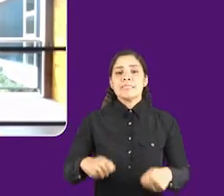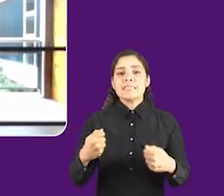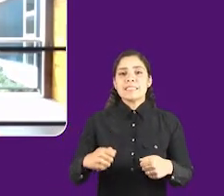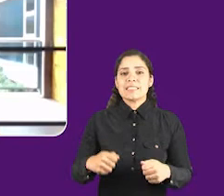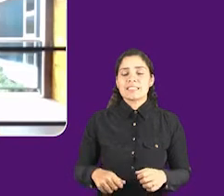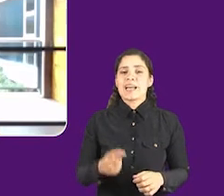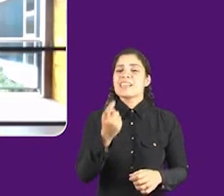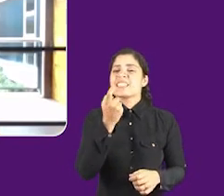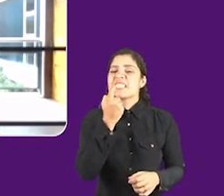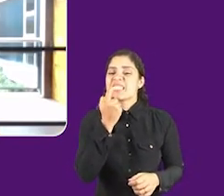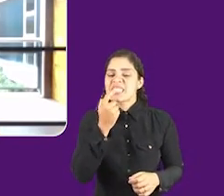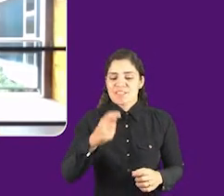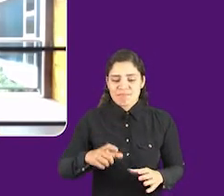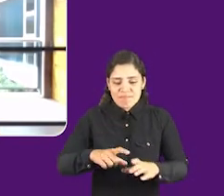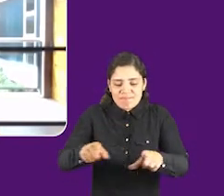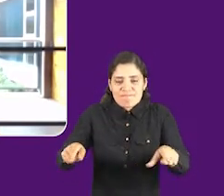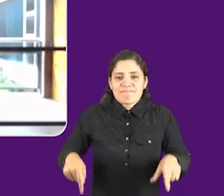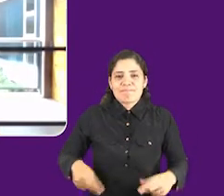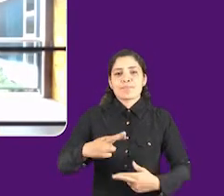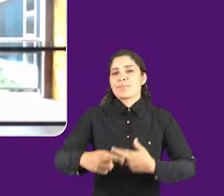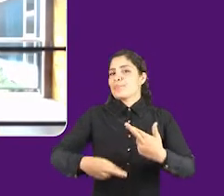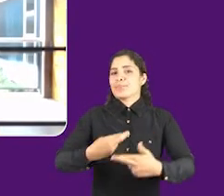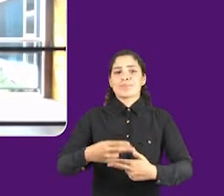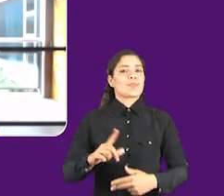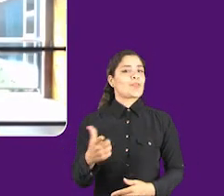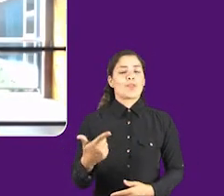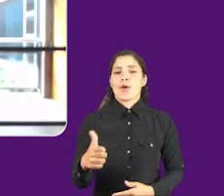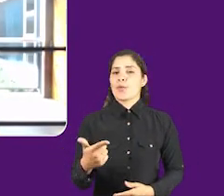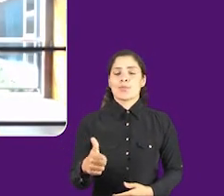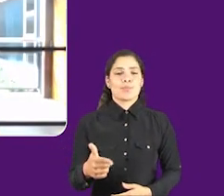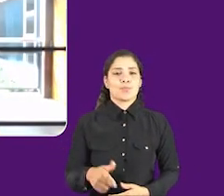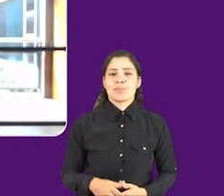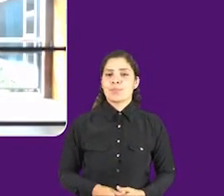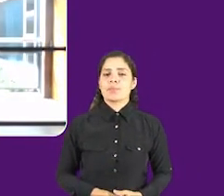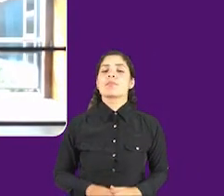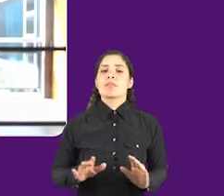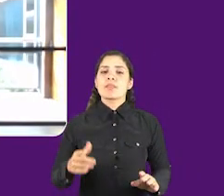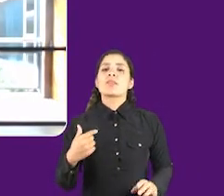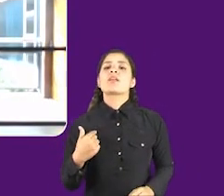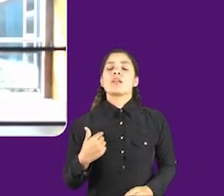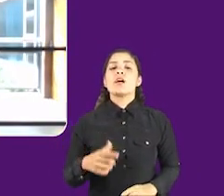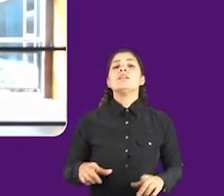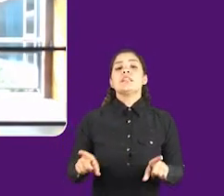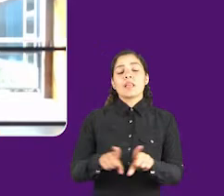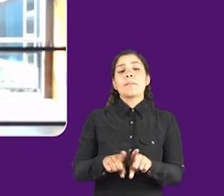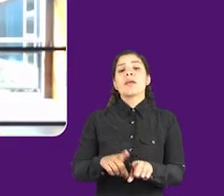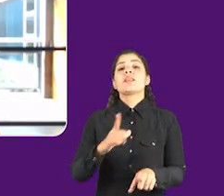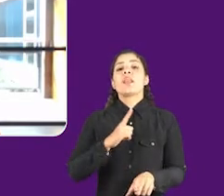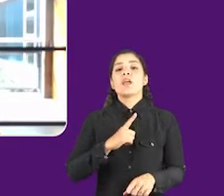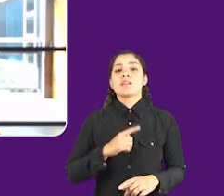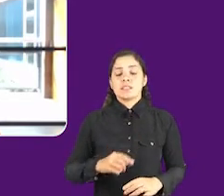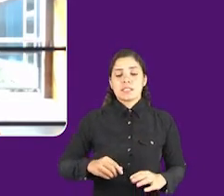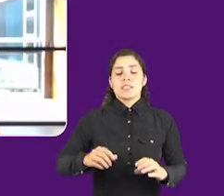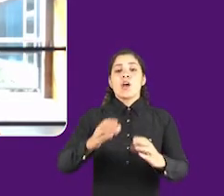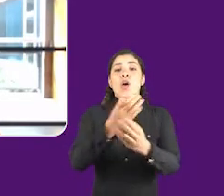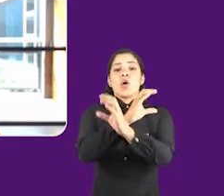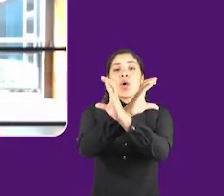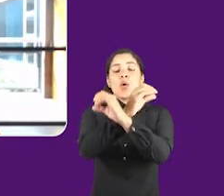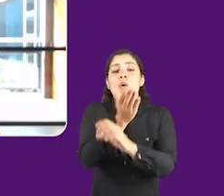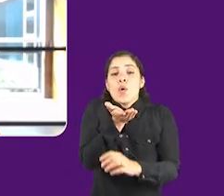tempo pode usar o razão sobre isso aí você tem cimento dura por dentro com ciúme da gente lá você pega o